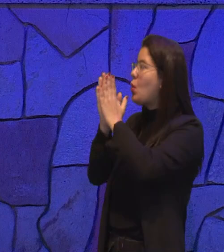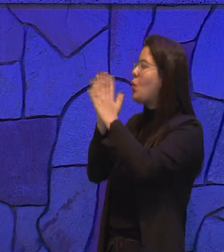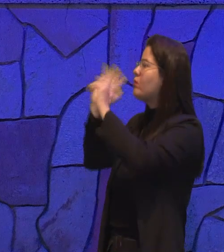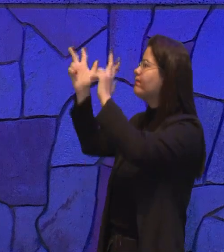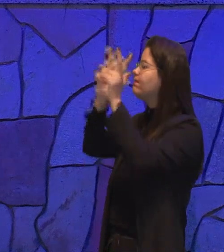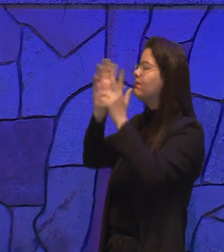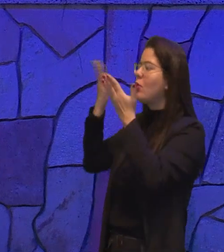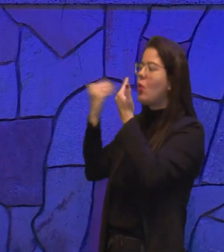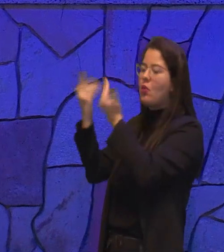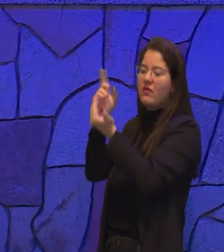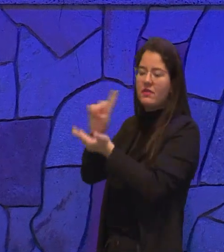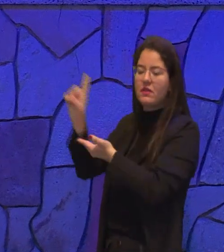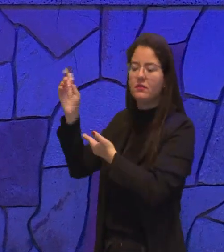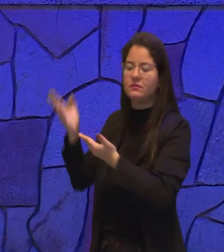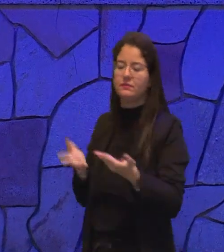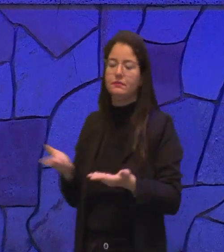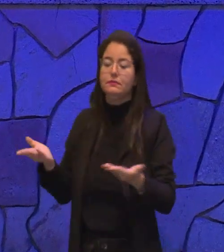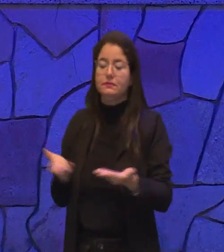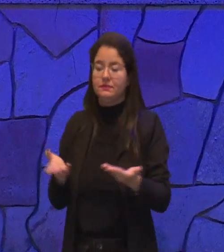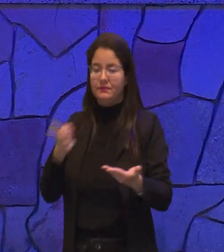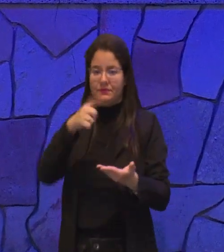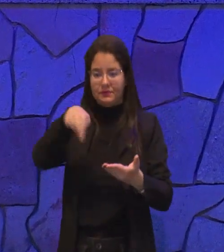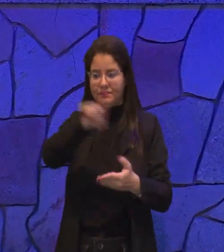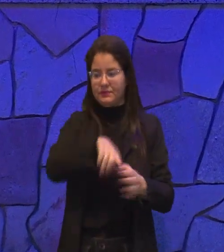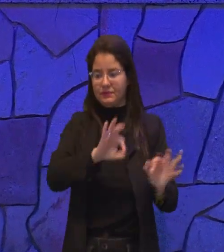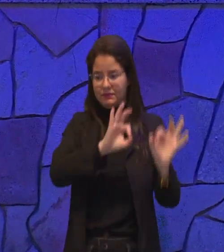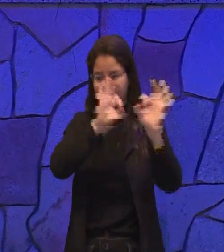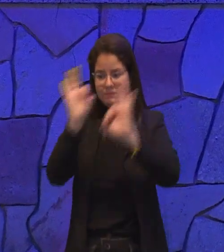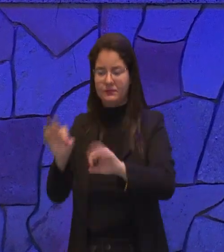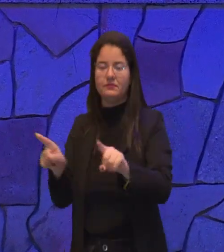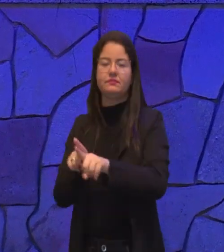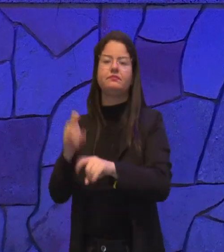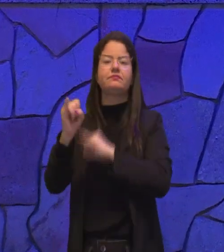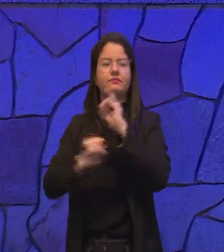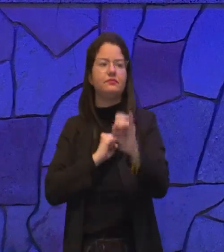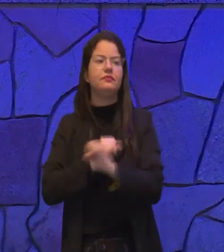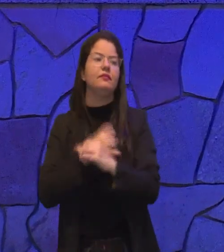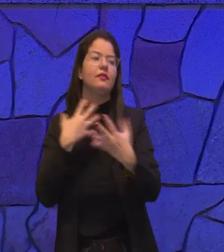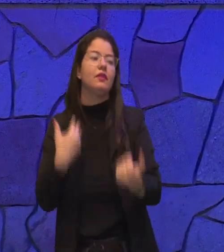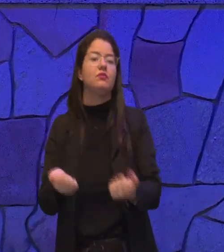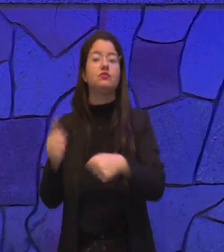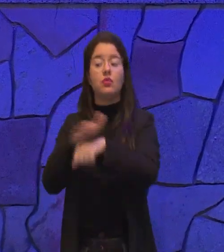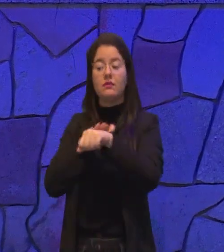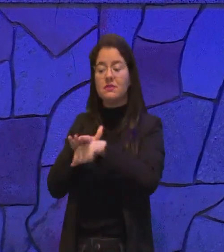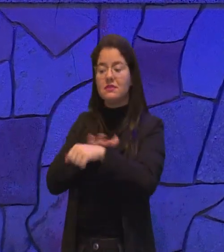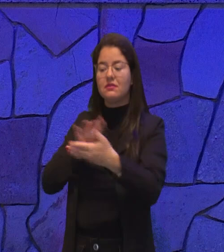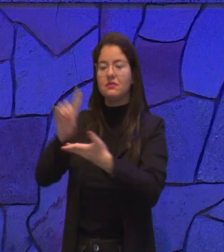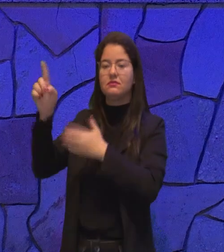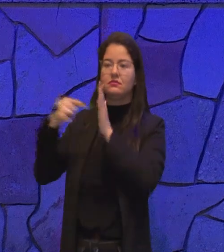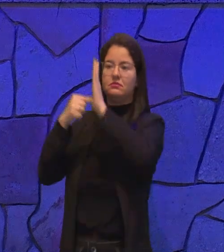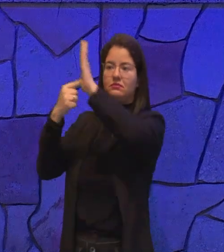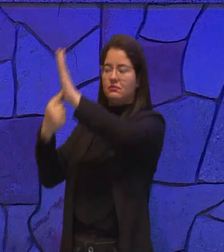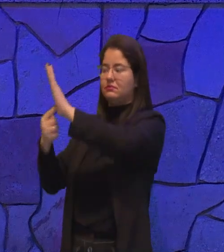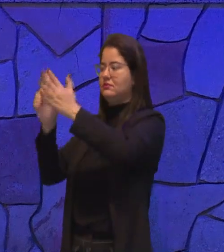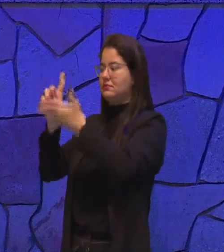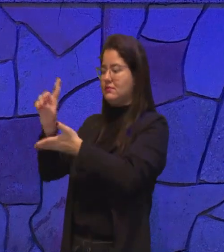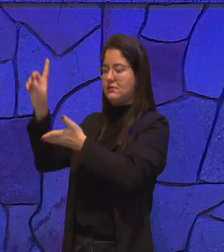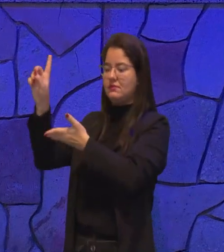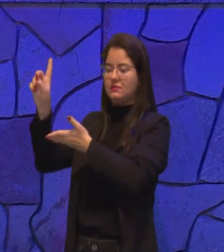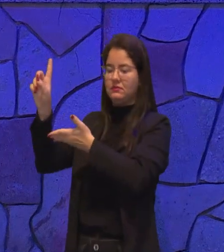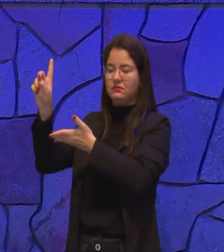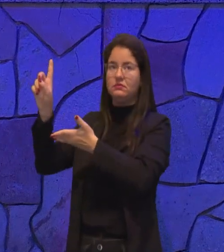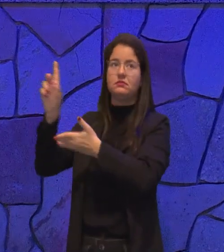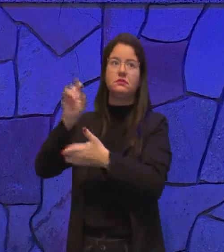momento. Você que nos acompanha também pela internet, fale com Deus, apresente a Ele.